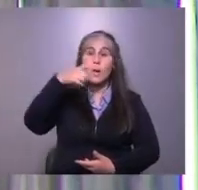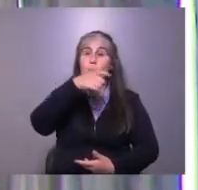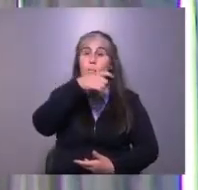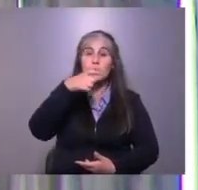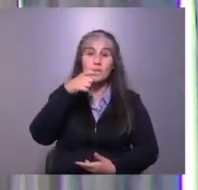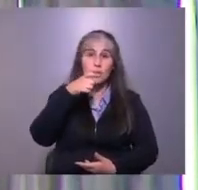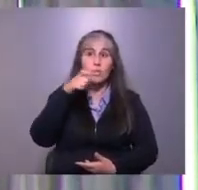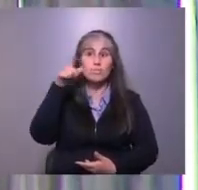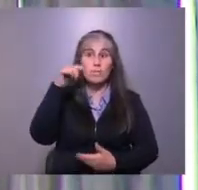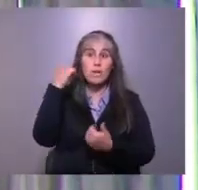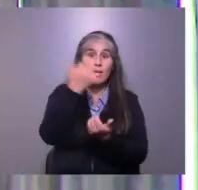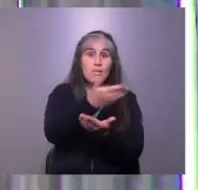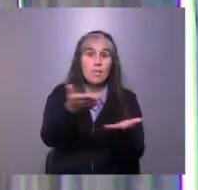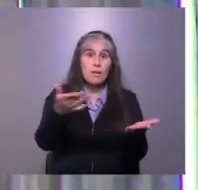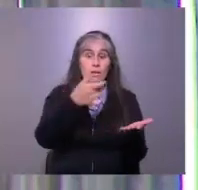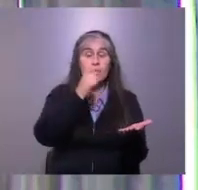o amam?